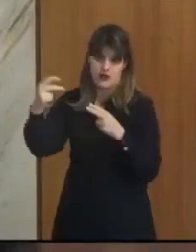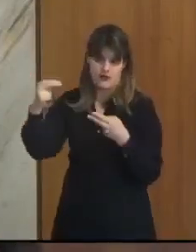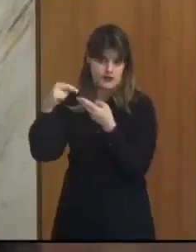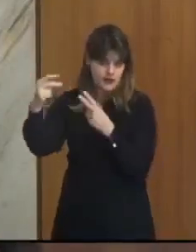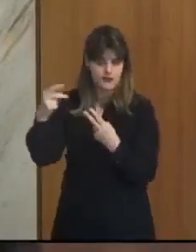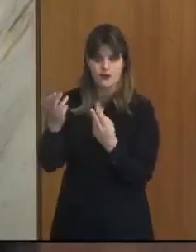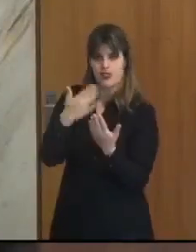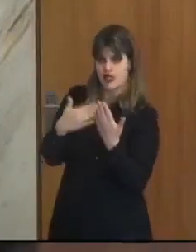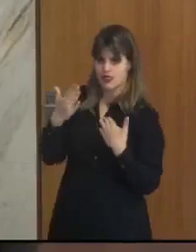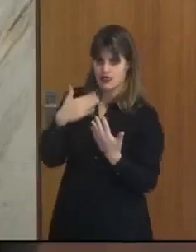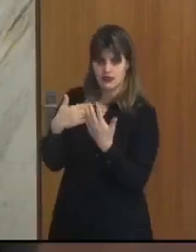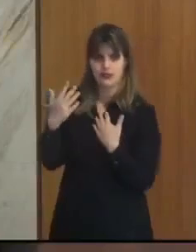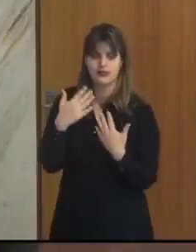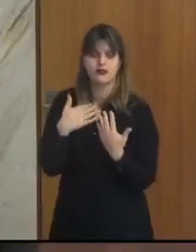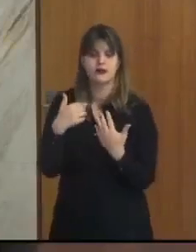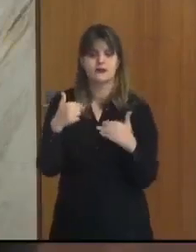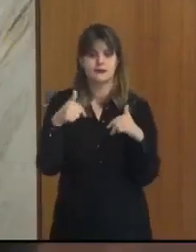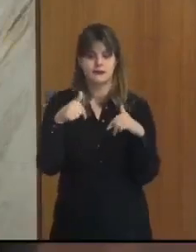que estão a dar para o enriquecimento